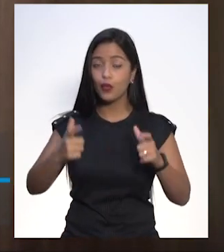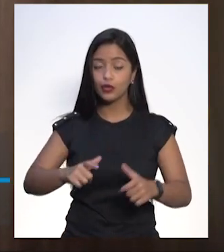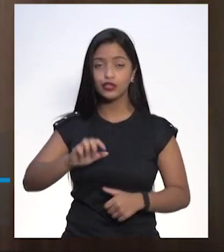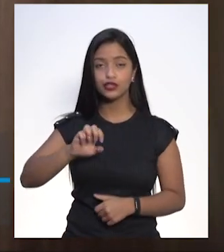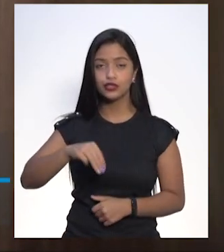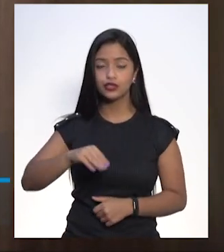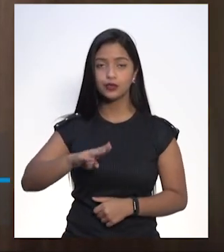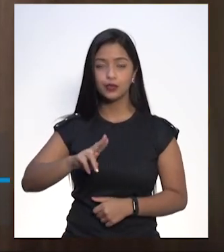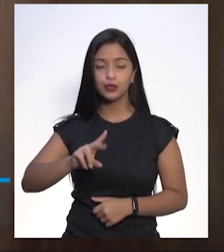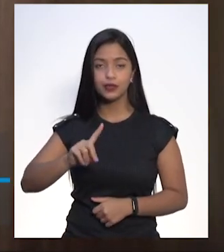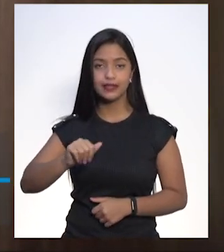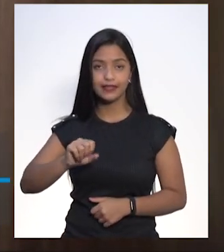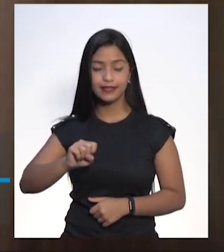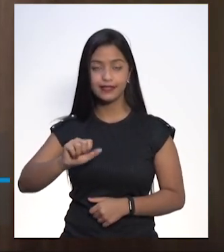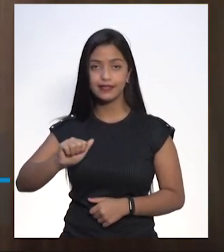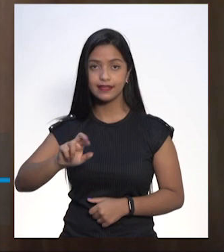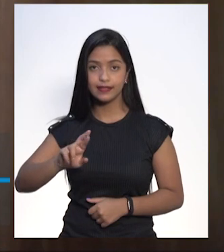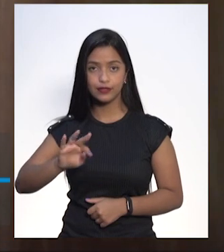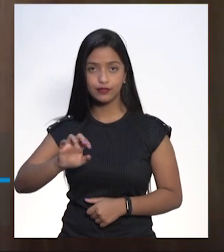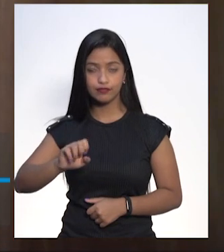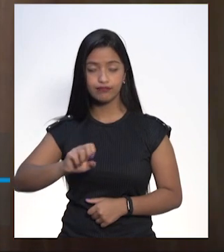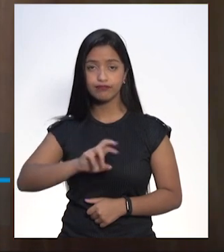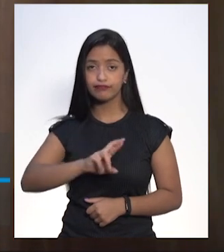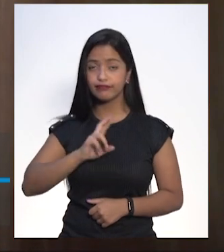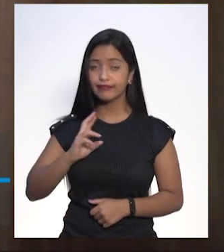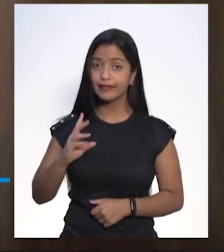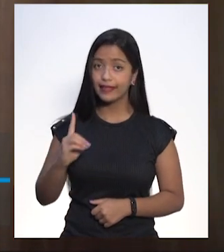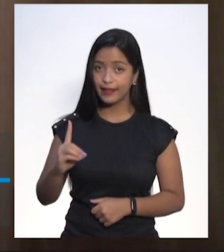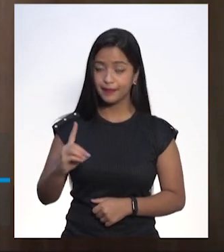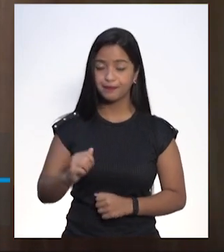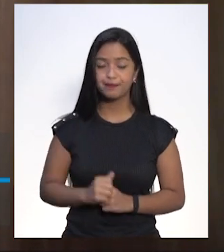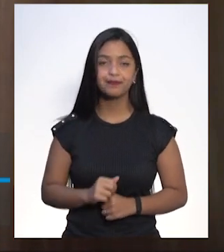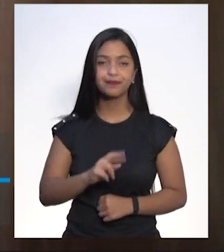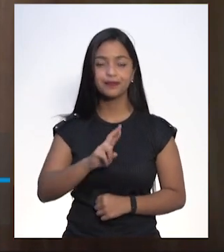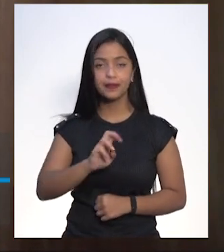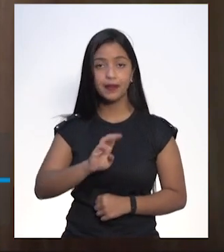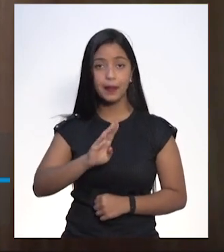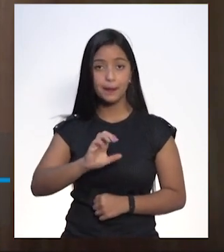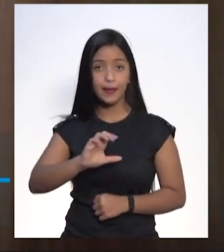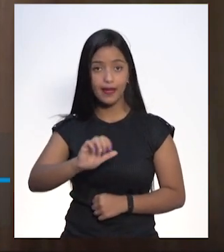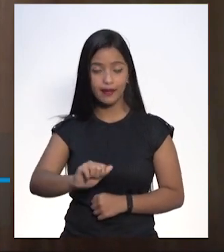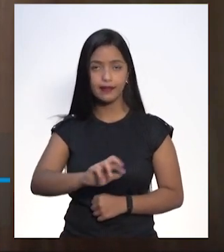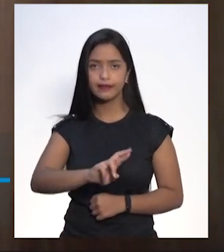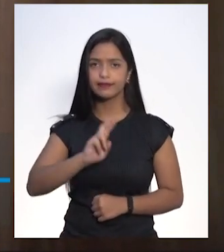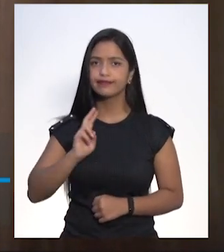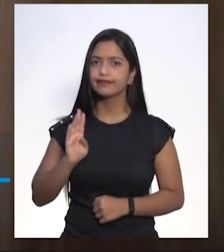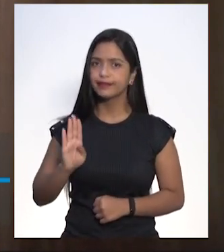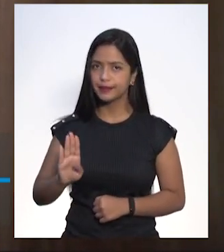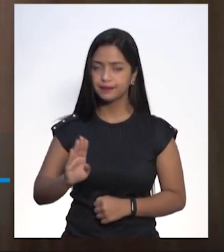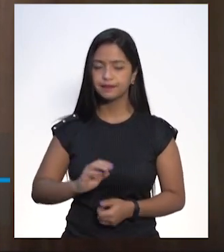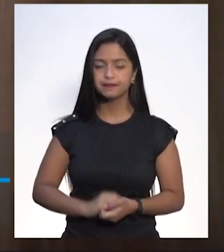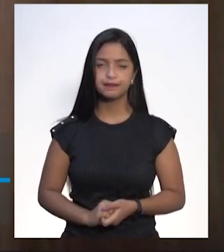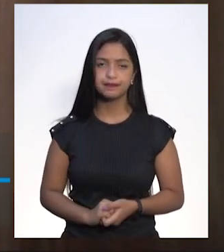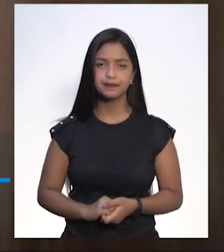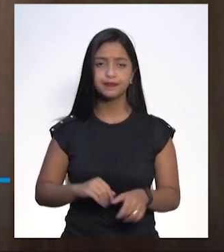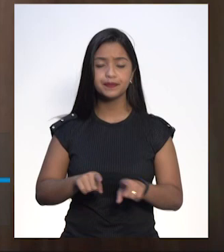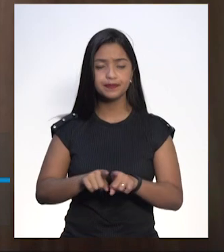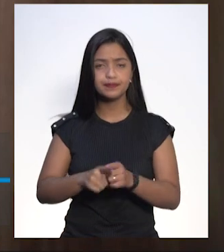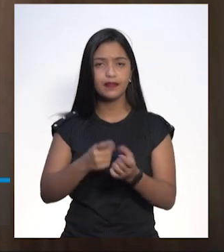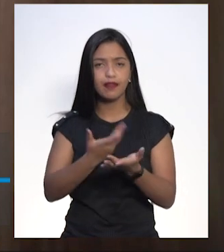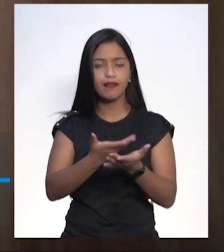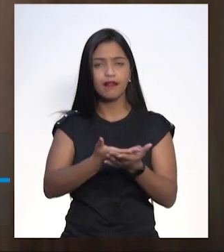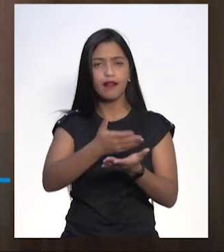disse que é a D, de dado. Uhum. A Rebeca, da Escola Orlando Mendes, disse que é a B. E os alunos